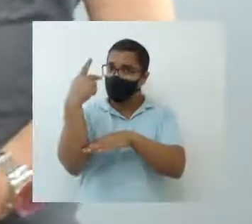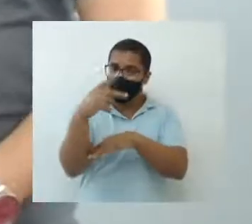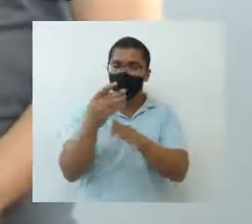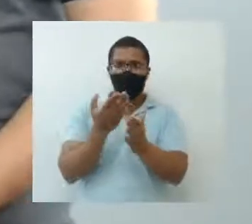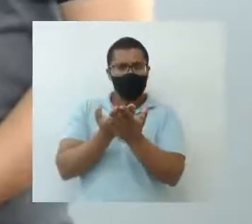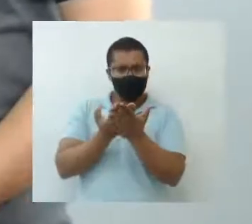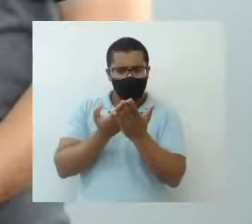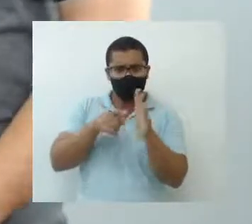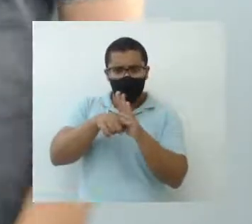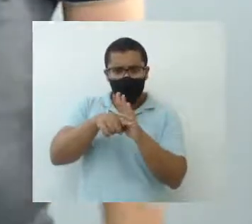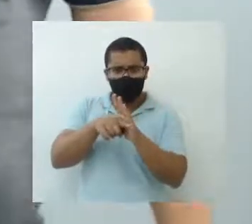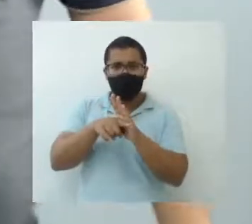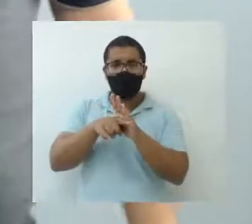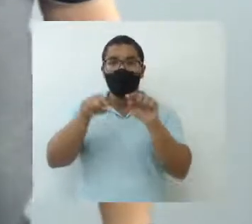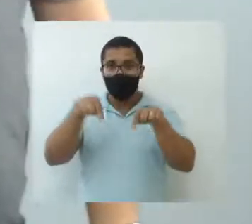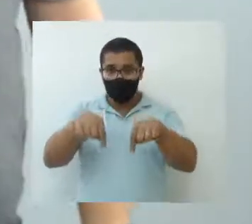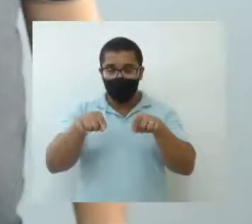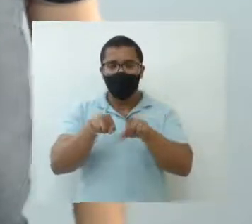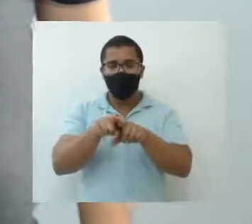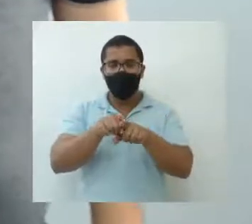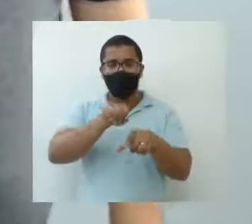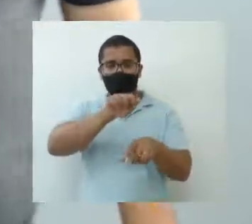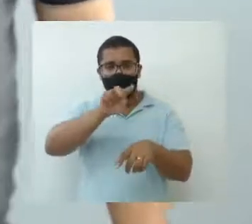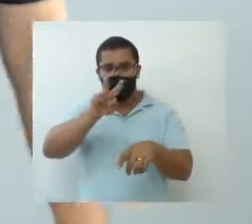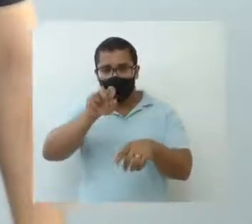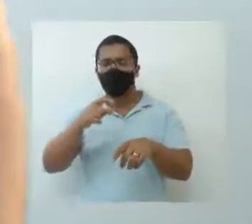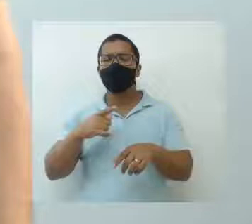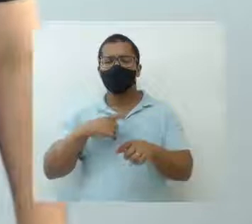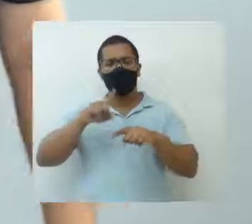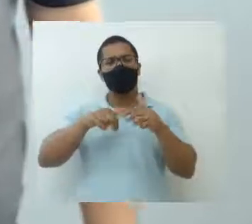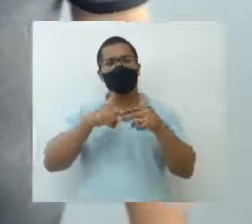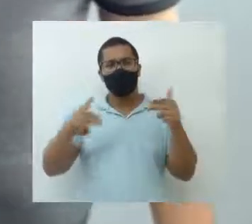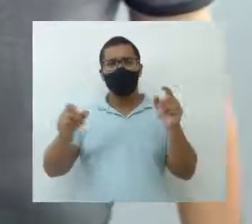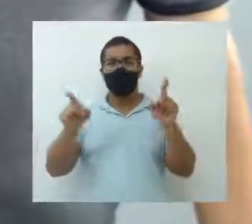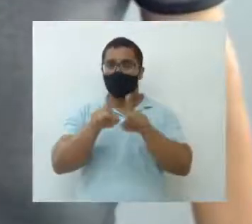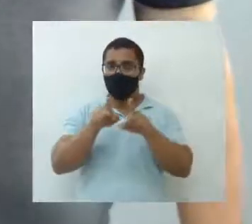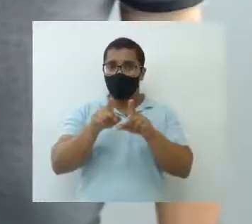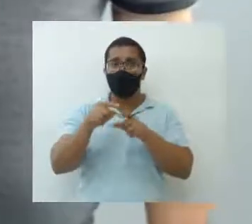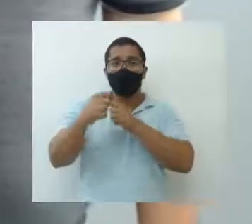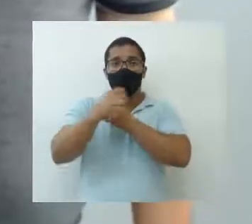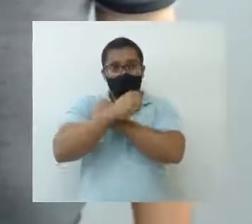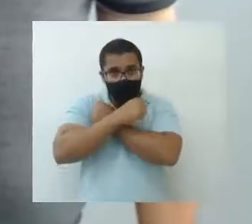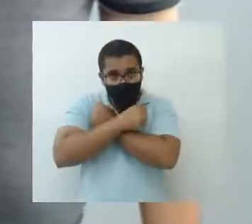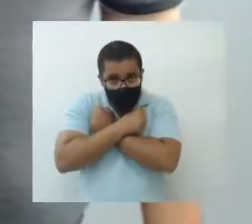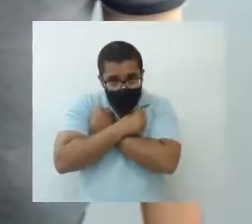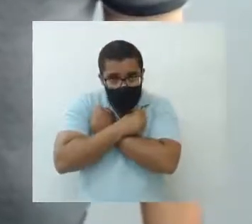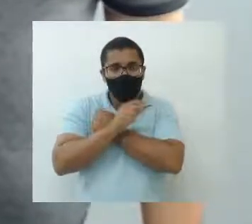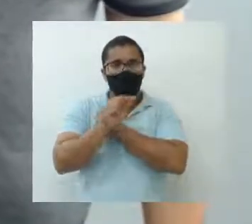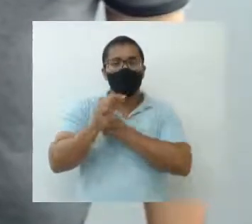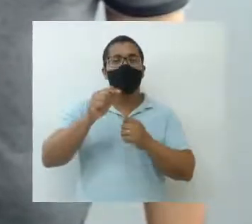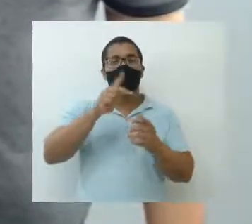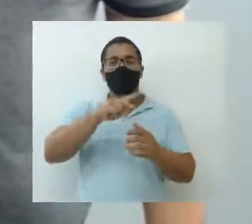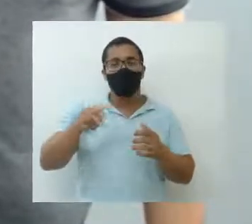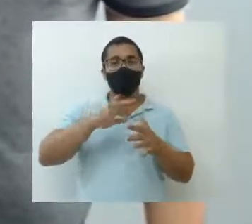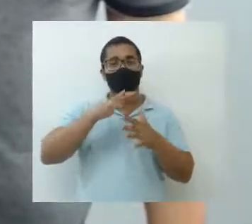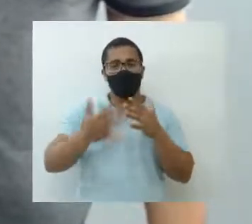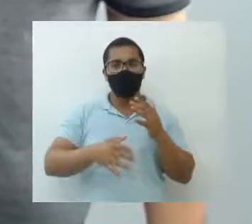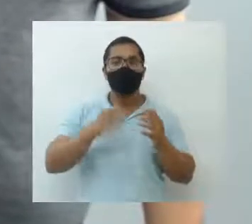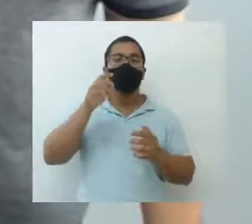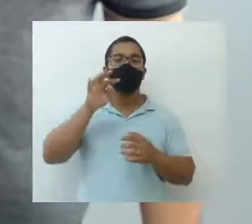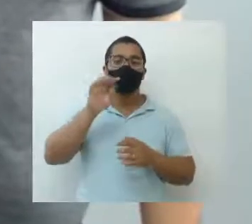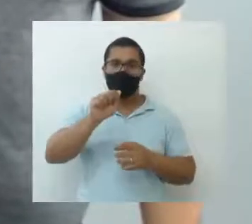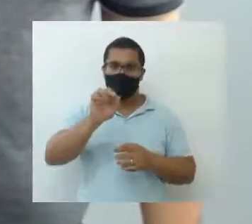está disposto aqui no AVA. Antes de mais nada, deixo também um abraço para o nosso professor de Libras, professor Ari.